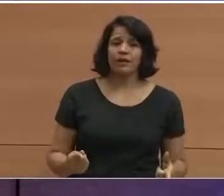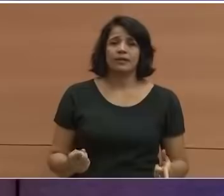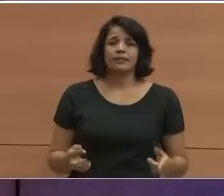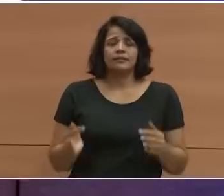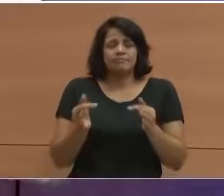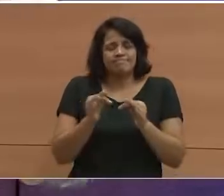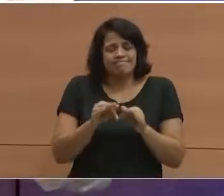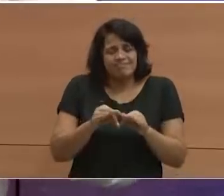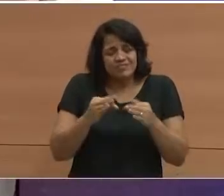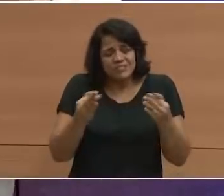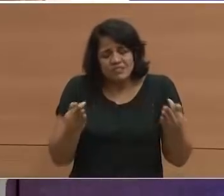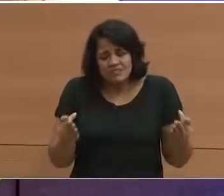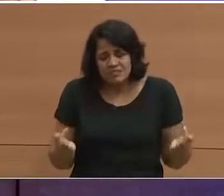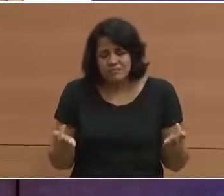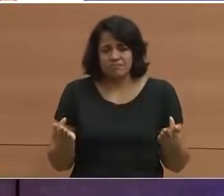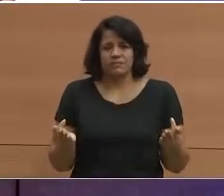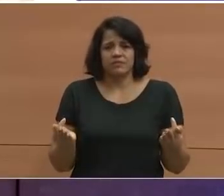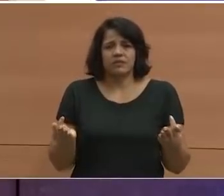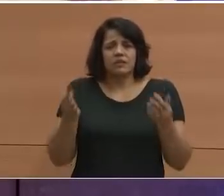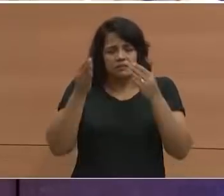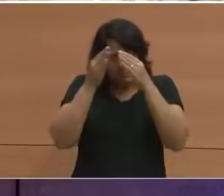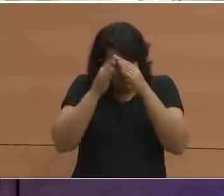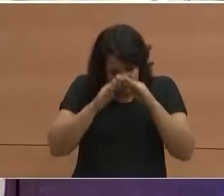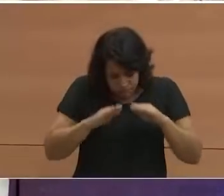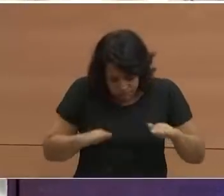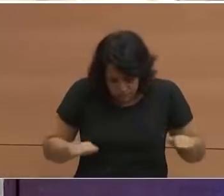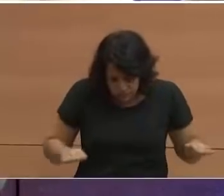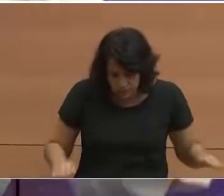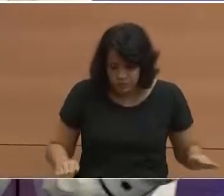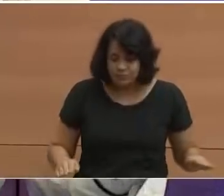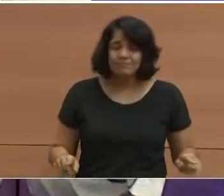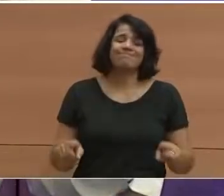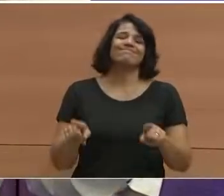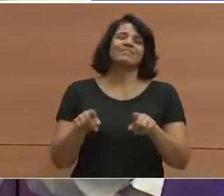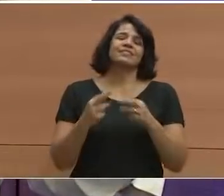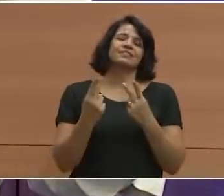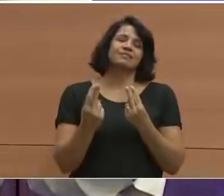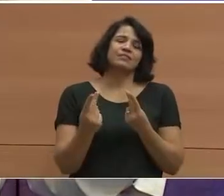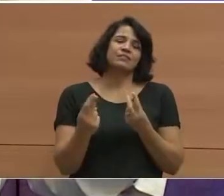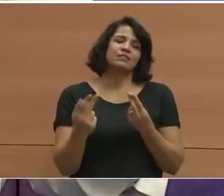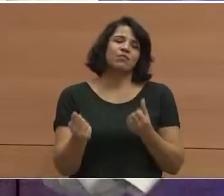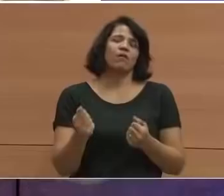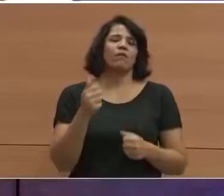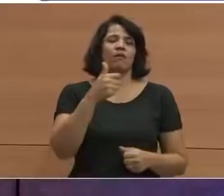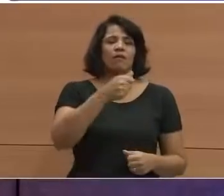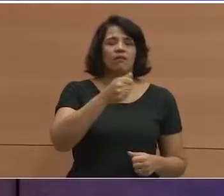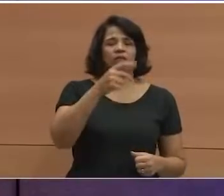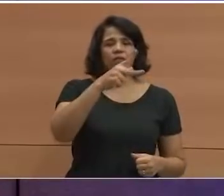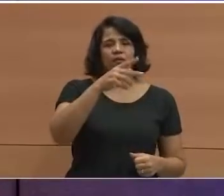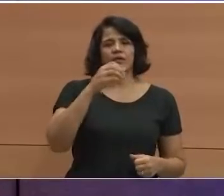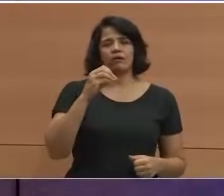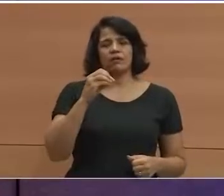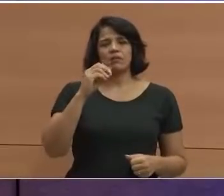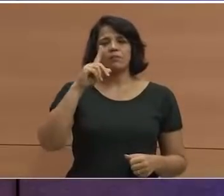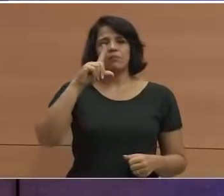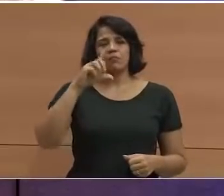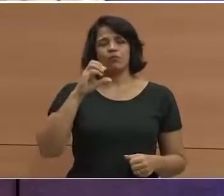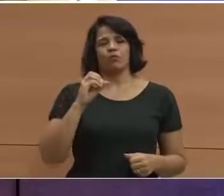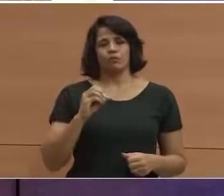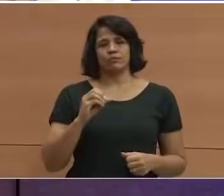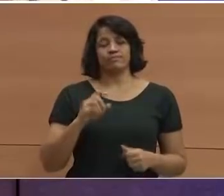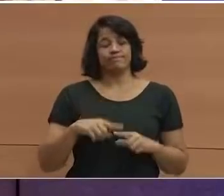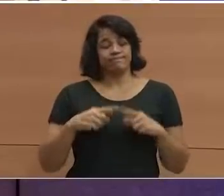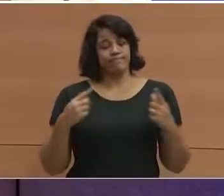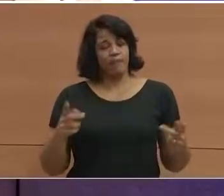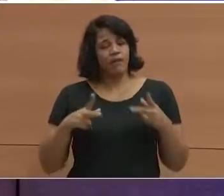diz: eu plantei, Apolo regou, mas o crescimento vem de Deus. Eu, como um prudente construtor,